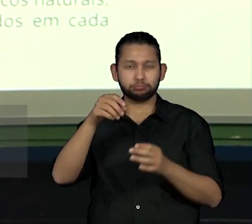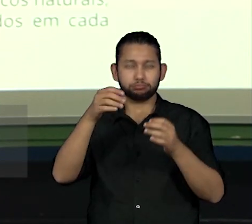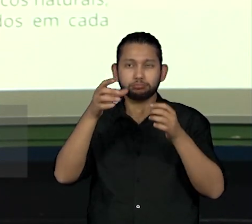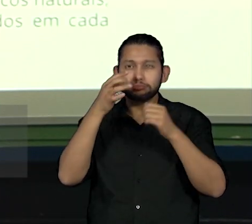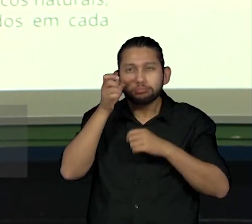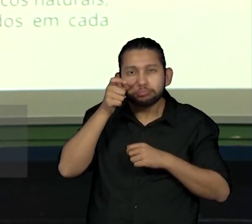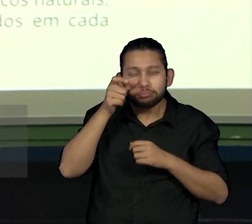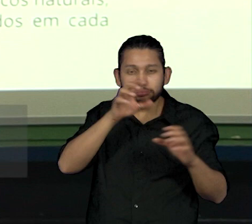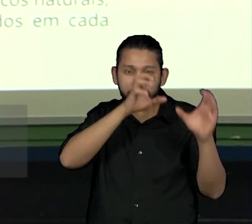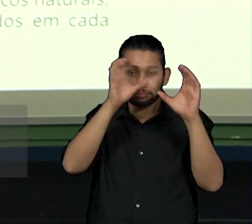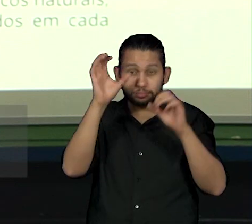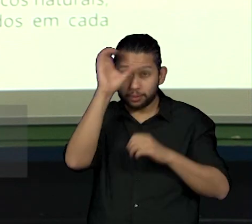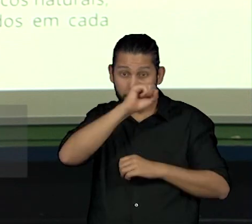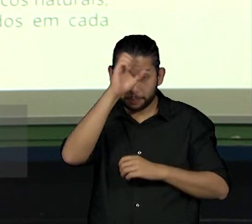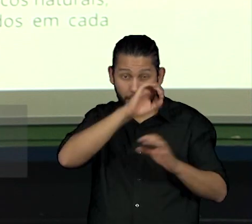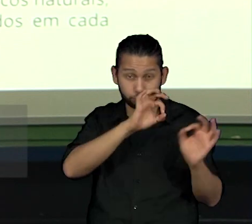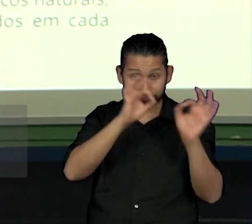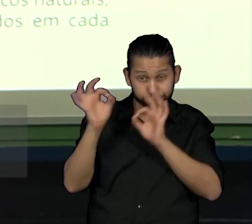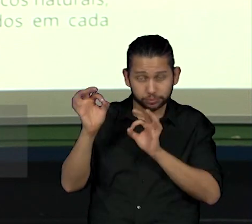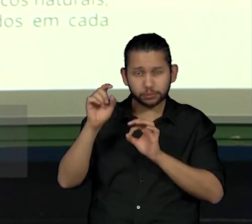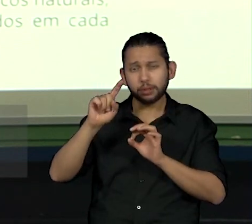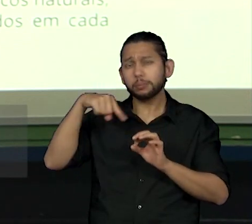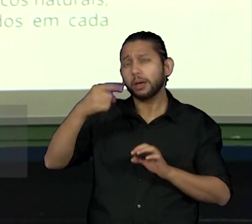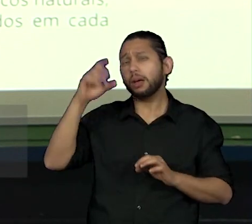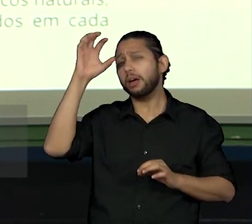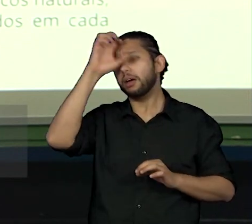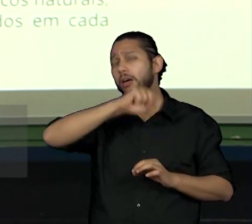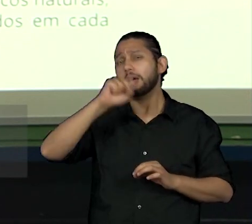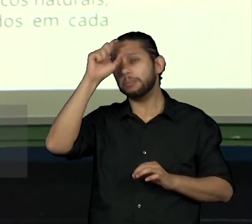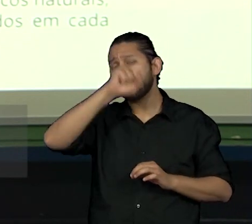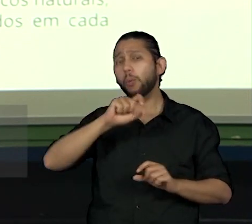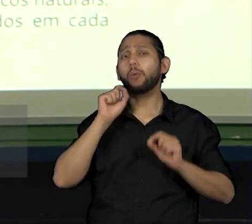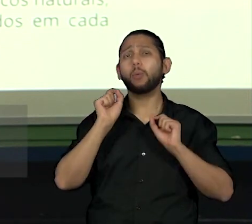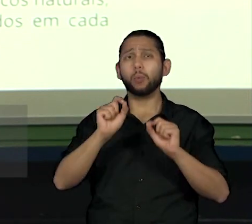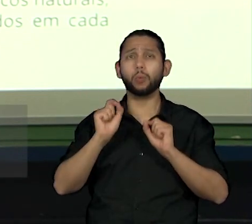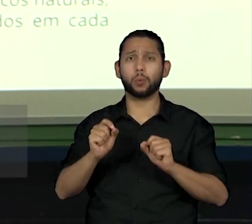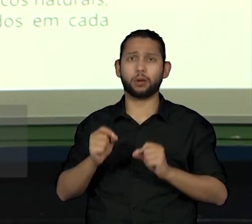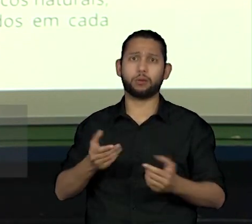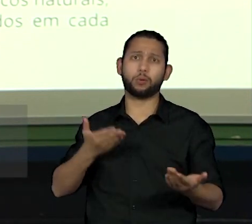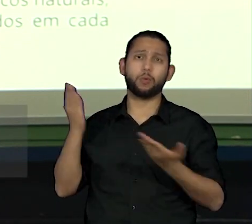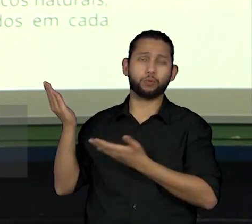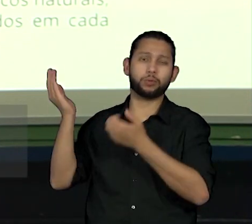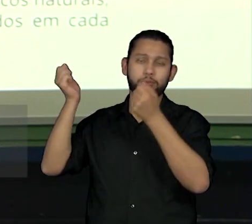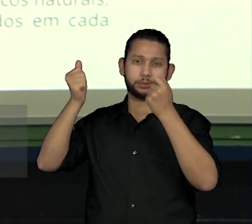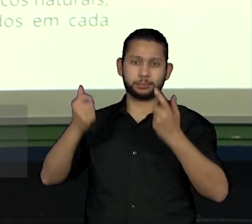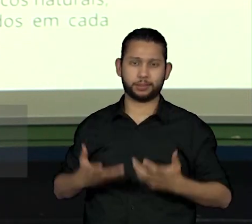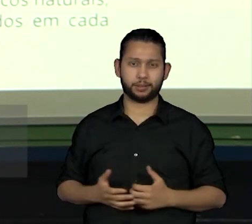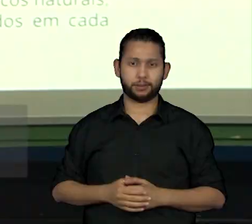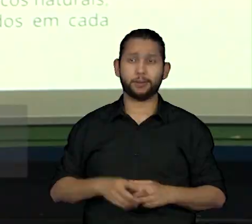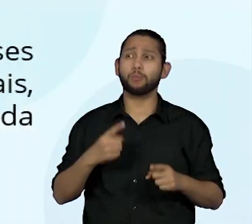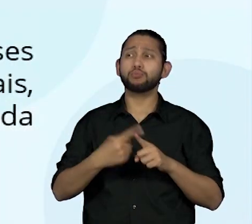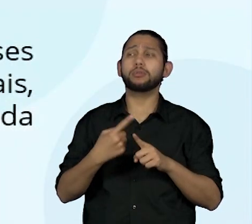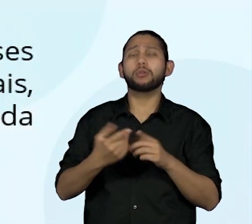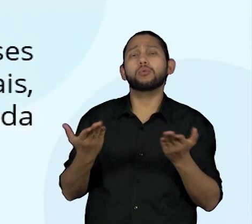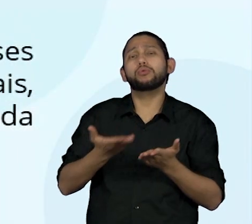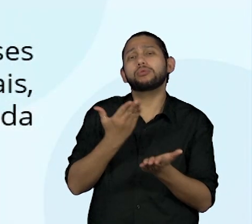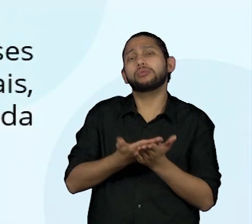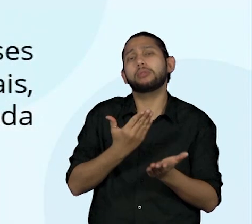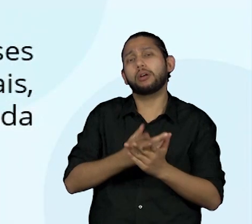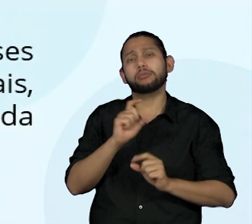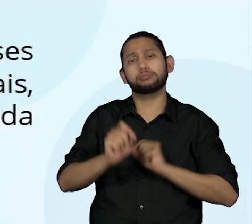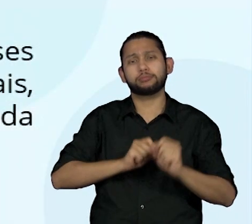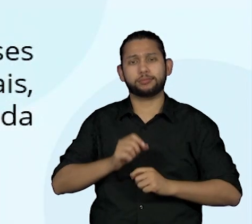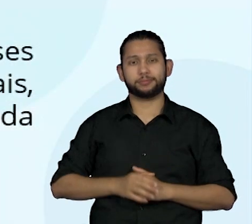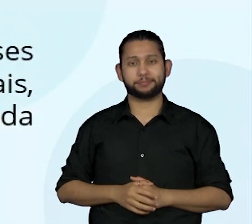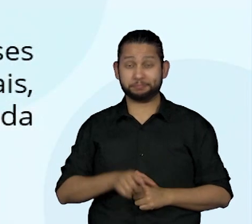ter um objetivo, né? Para que você está aprendendo isso? Então, a gente vai explicar aqui por que você está aprendendo isso. Você